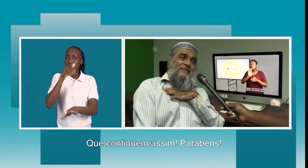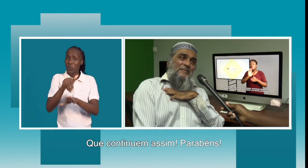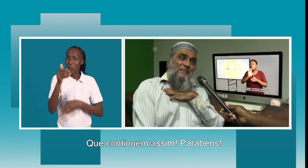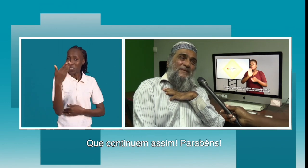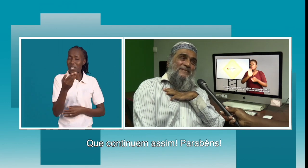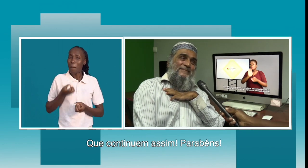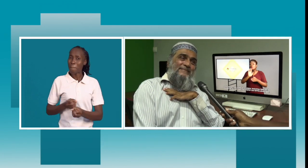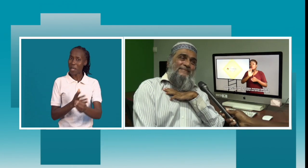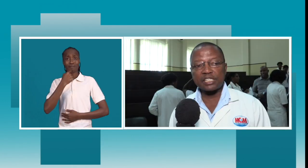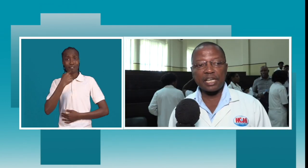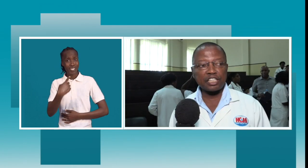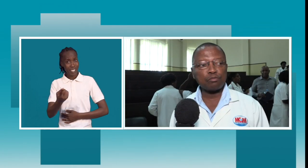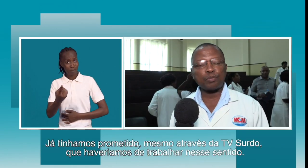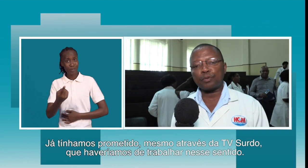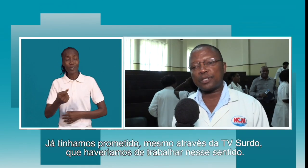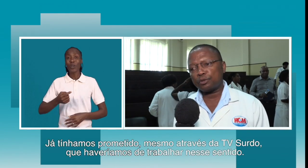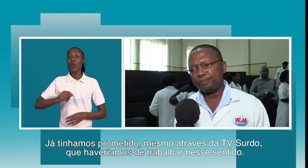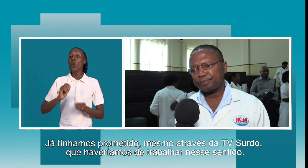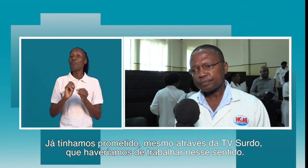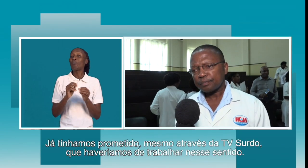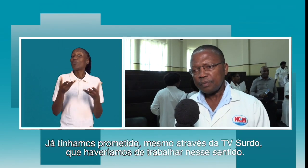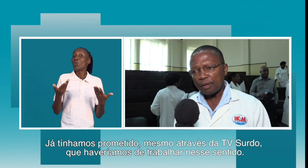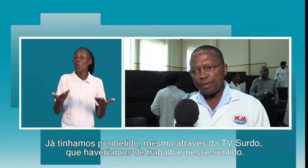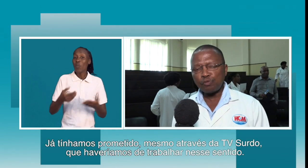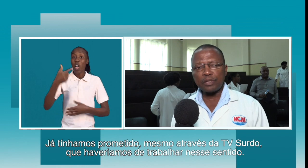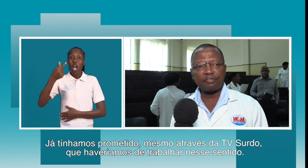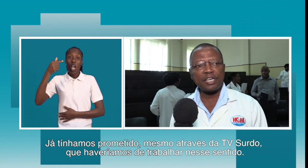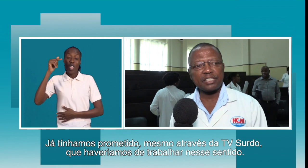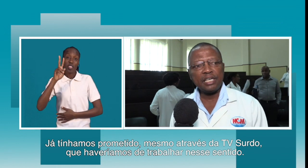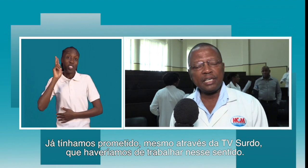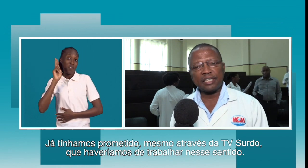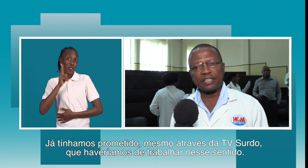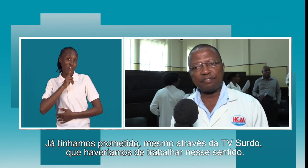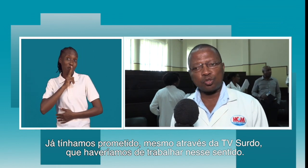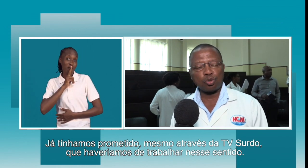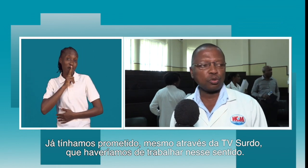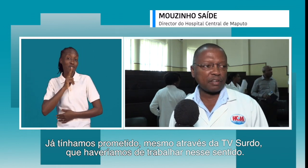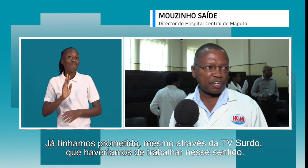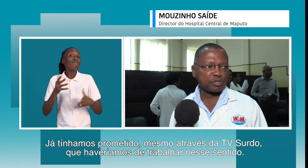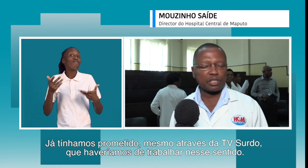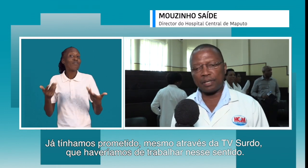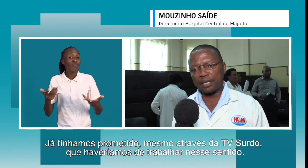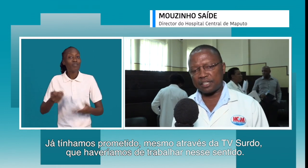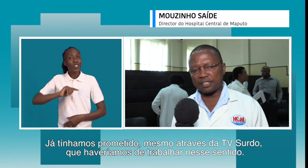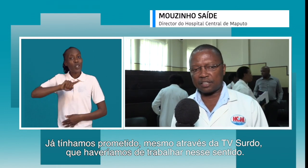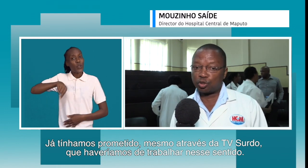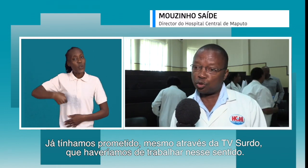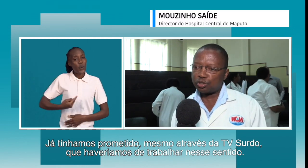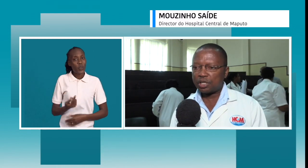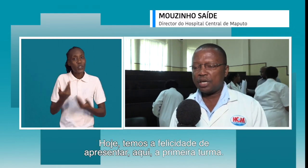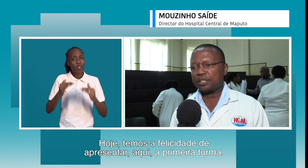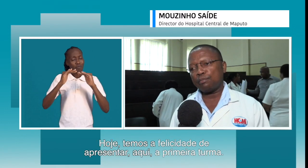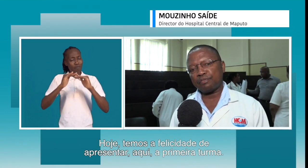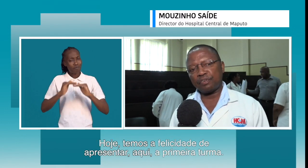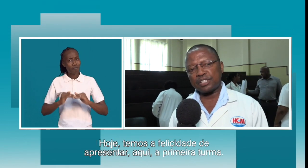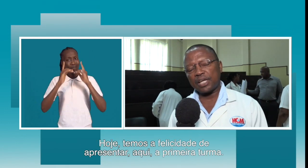continue assim. Parabéns. E já tínhamos prometido, mesmo através da TV surdo, que haveríamos de trabalhar nesse sentido. E